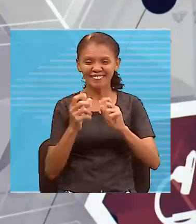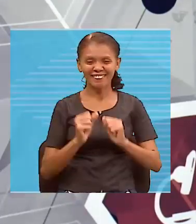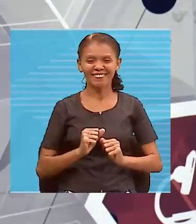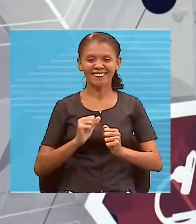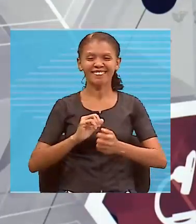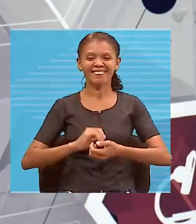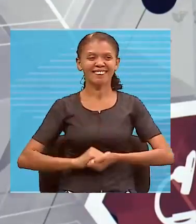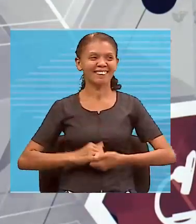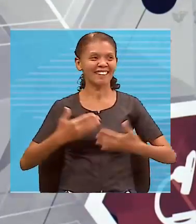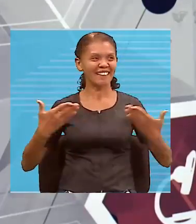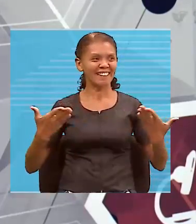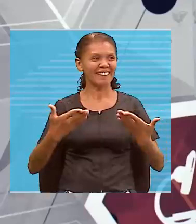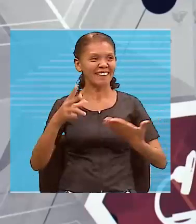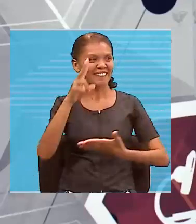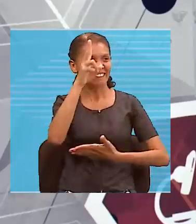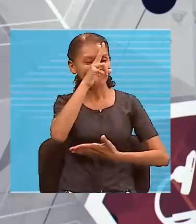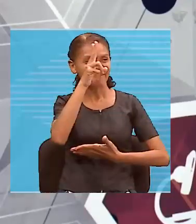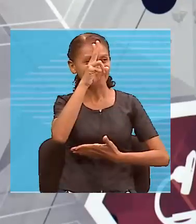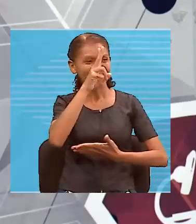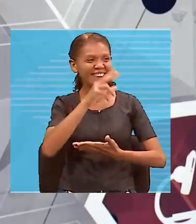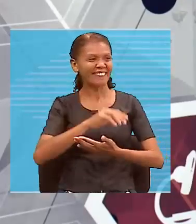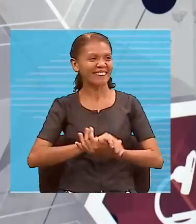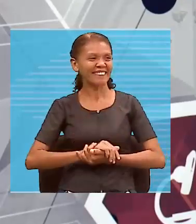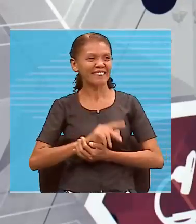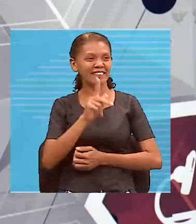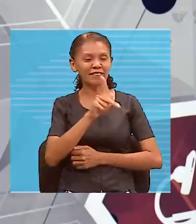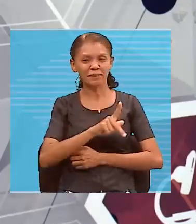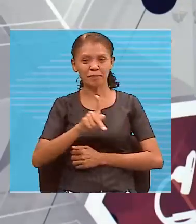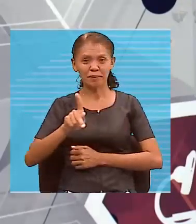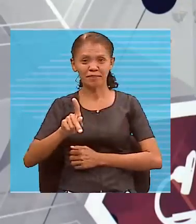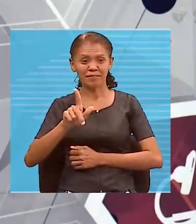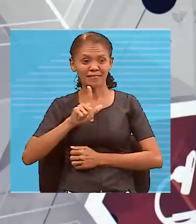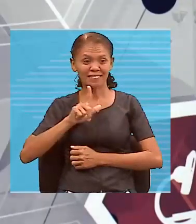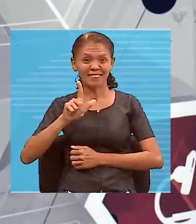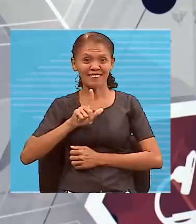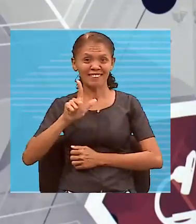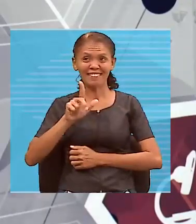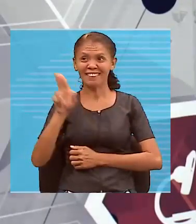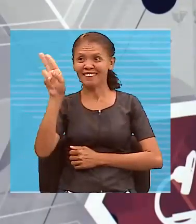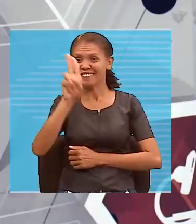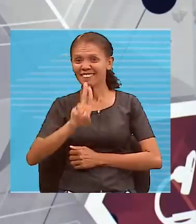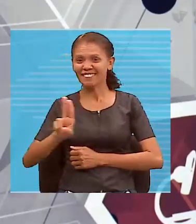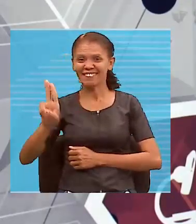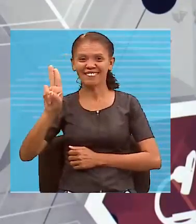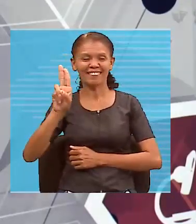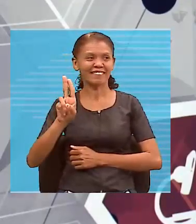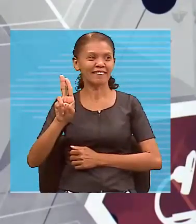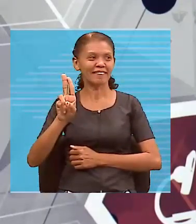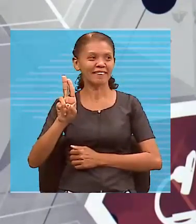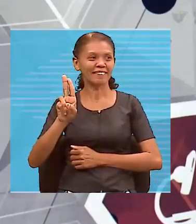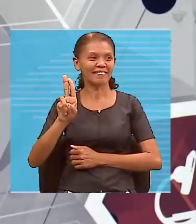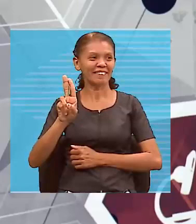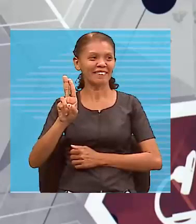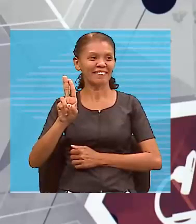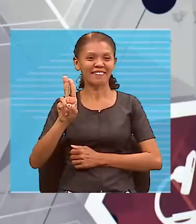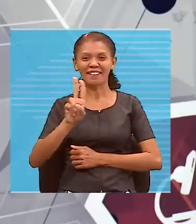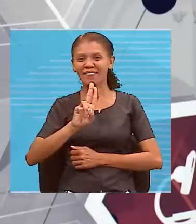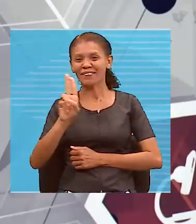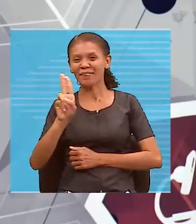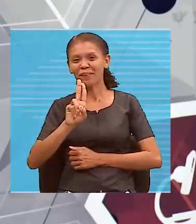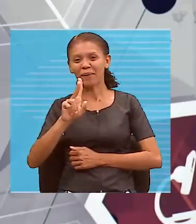agora eu me lembrei do de um professor que eu tinha na universidade que ele chamava os alunos dele de